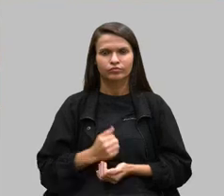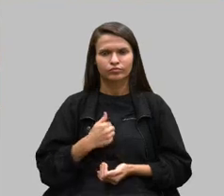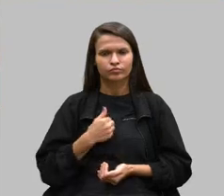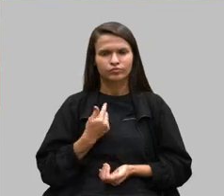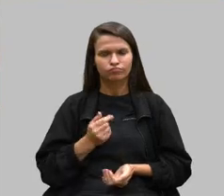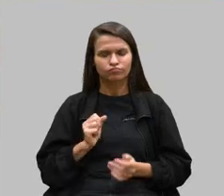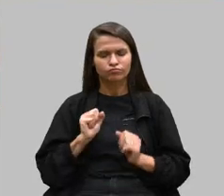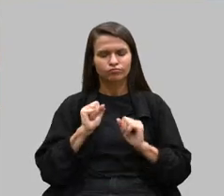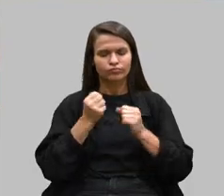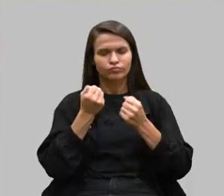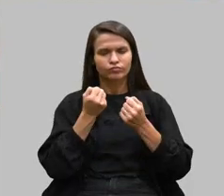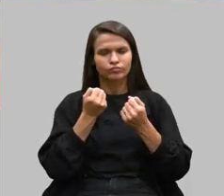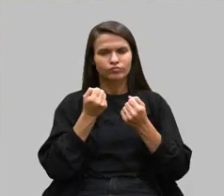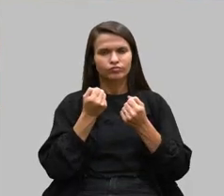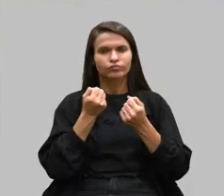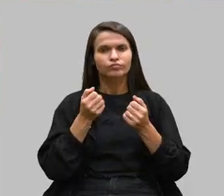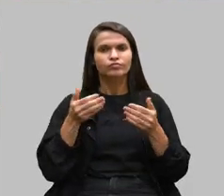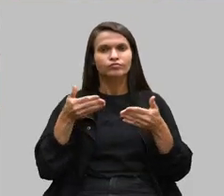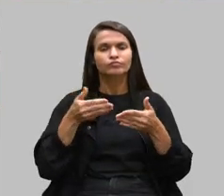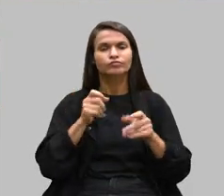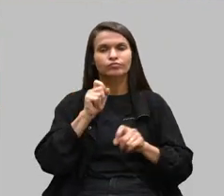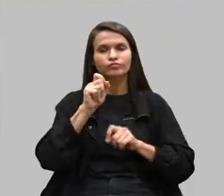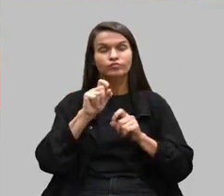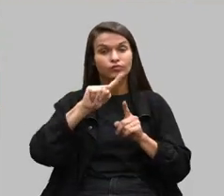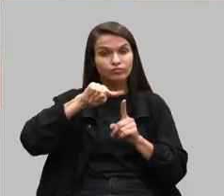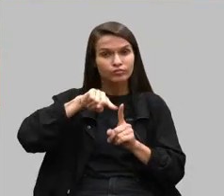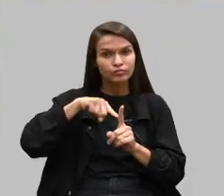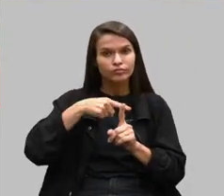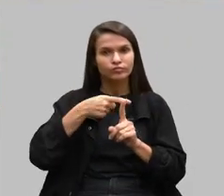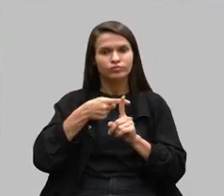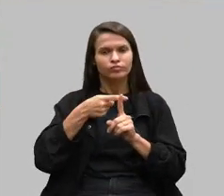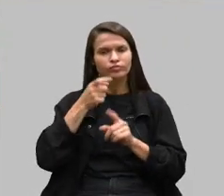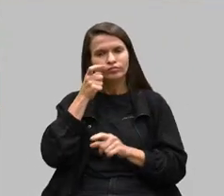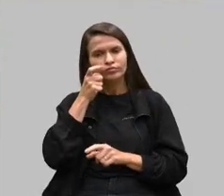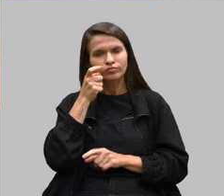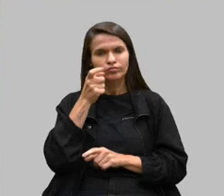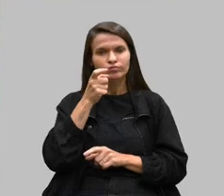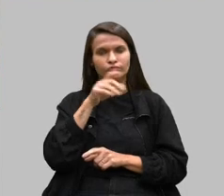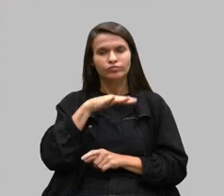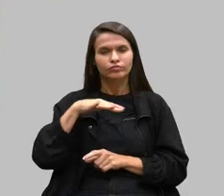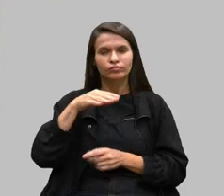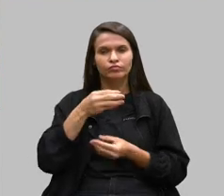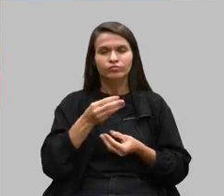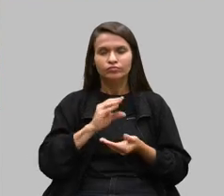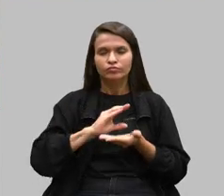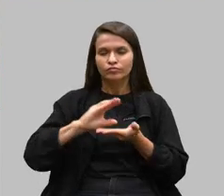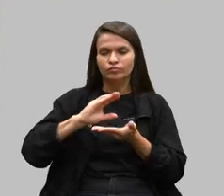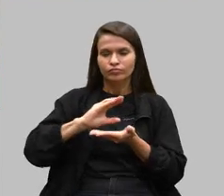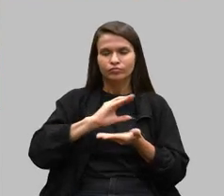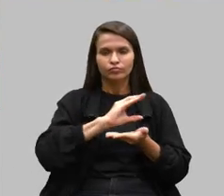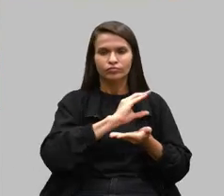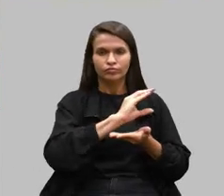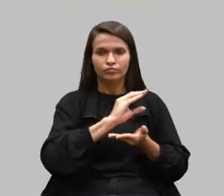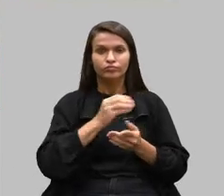reforço venho aqui somar pelos interesses aí da redistribuição dos recursos